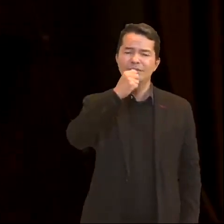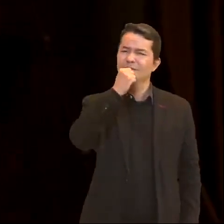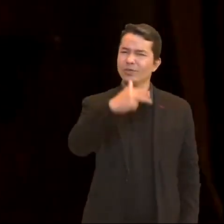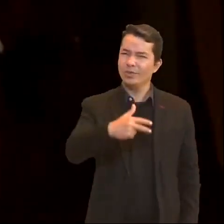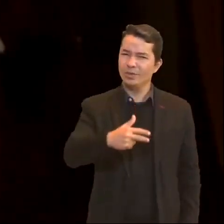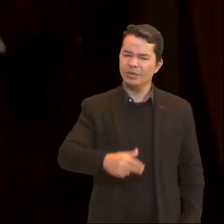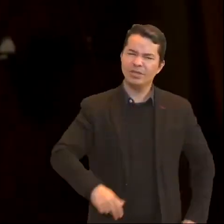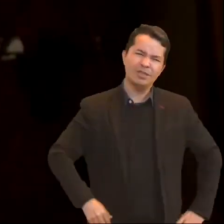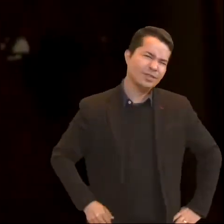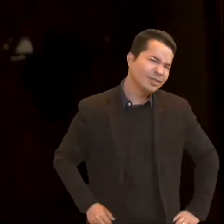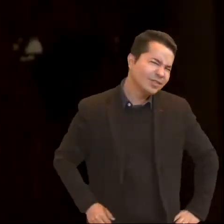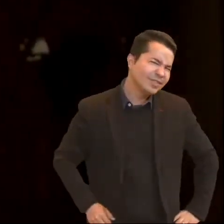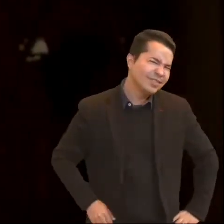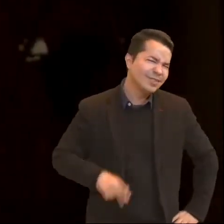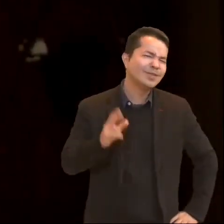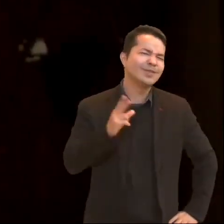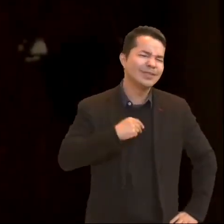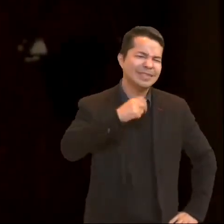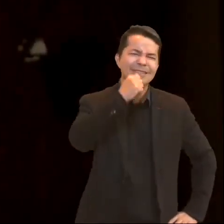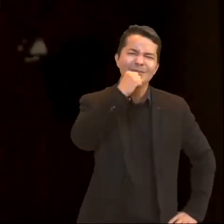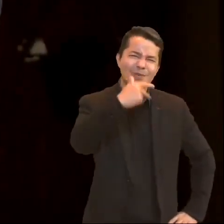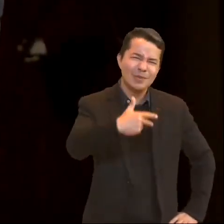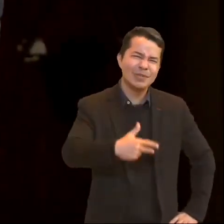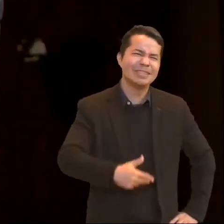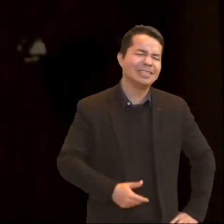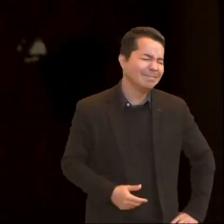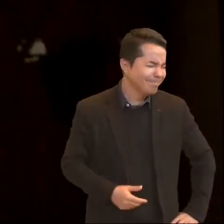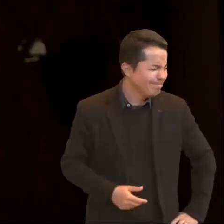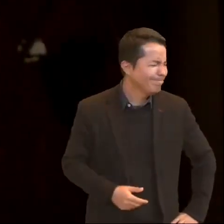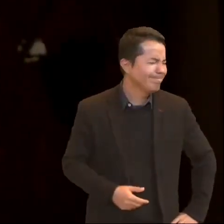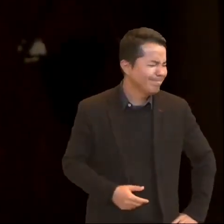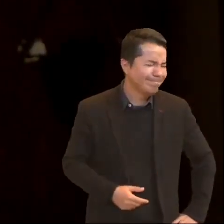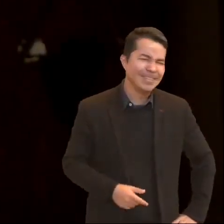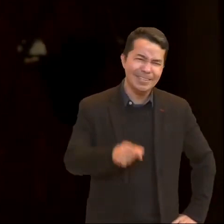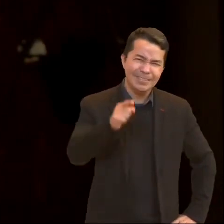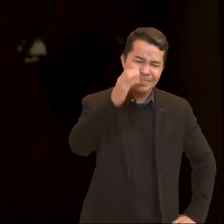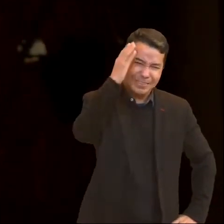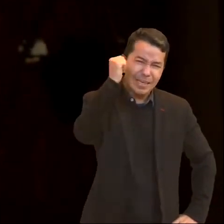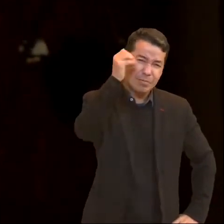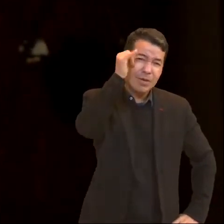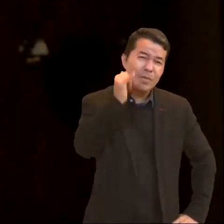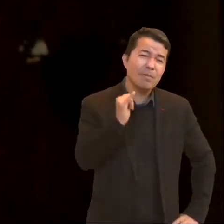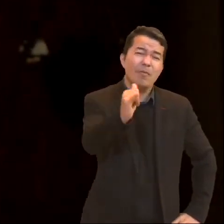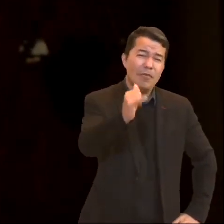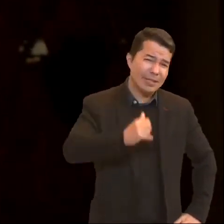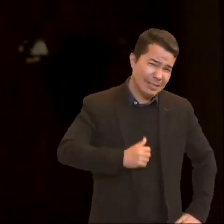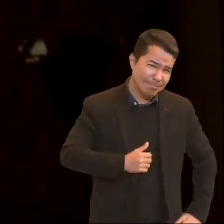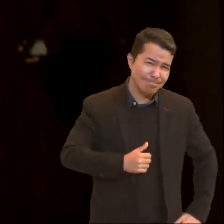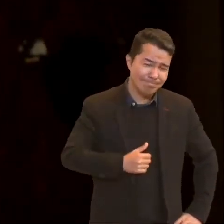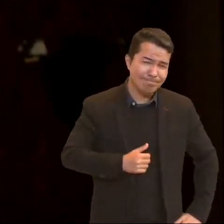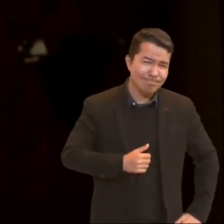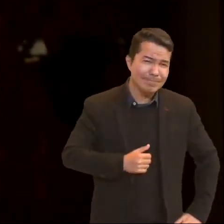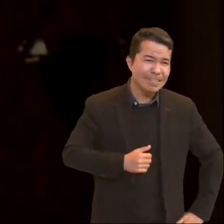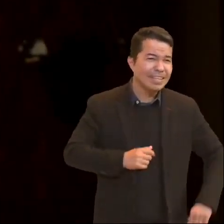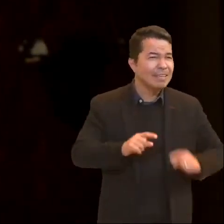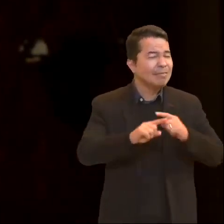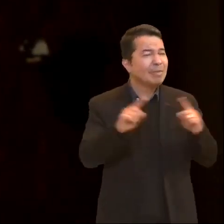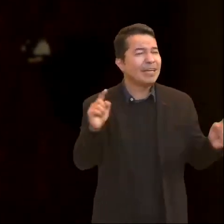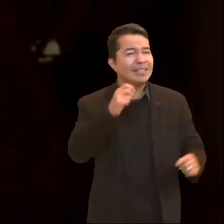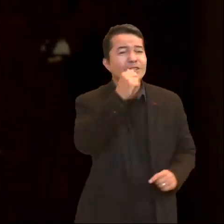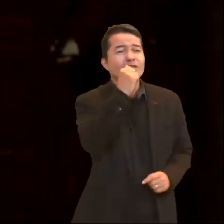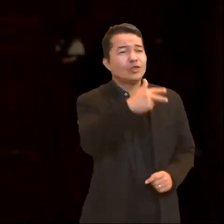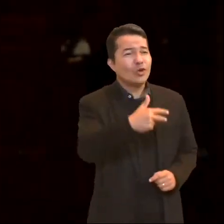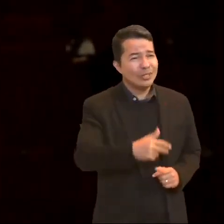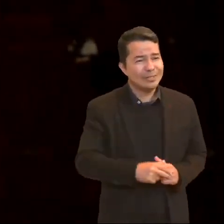aqui. Olha que coisa tremenda. Jonas é um profeta de Deus. E Deus